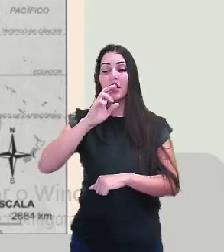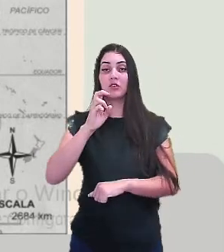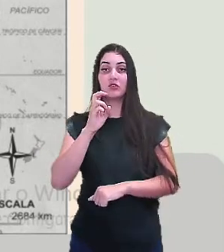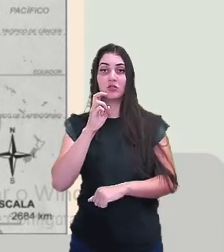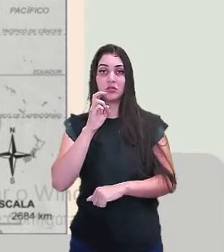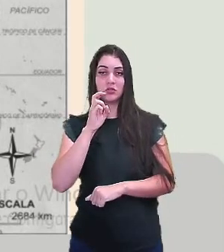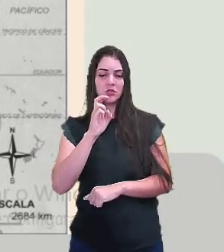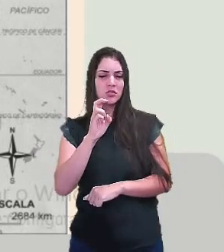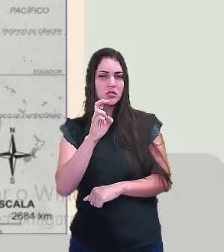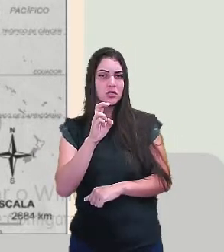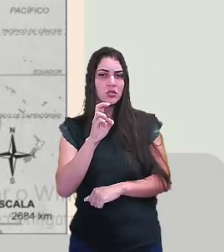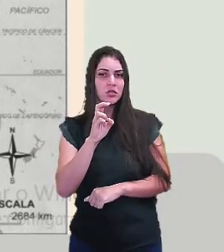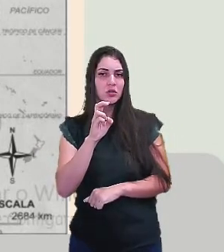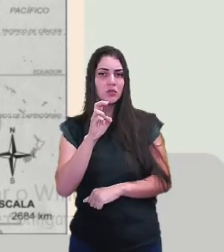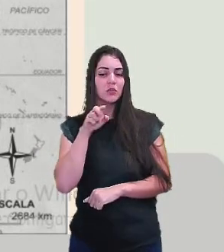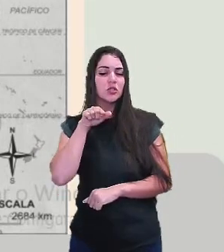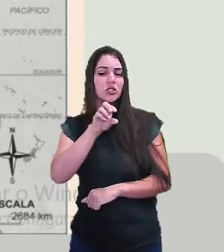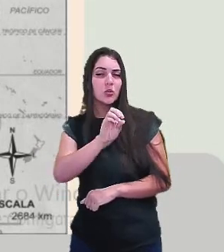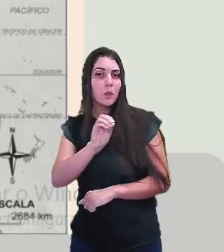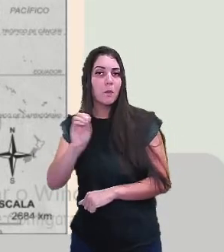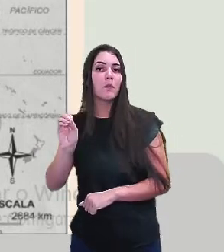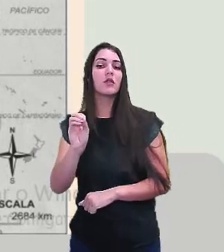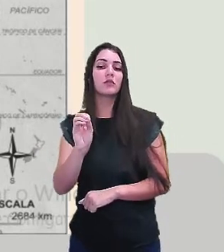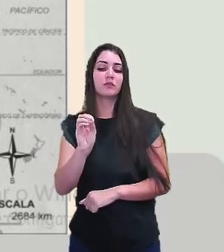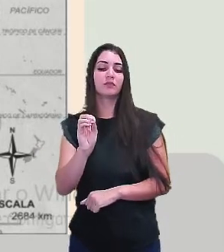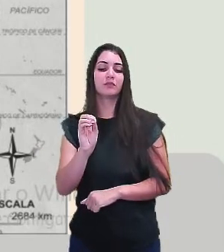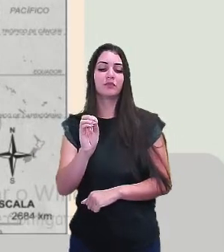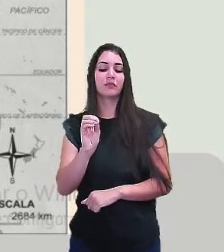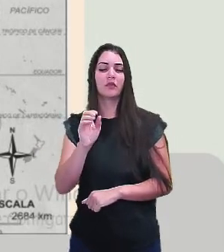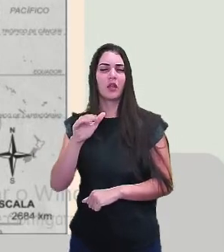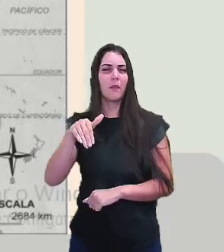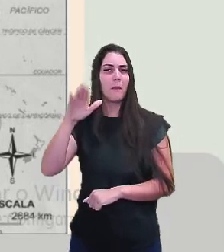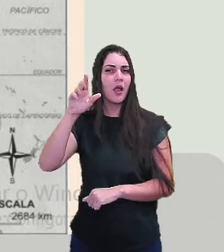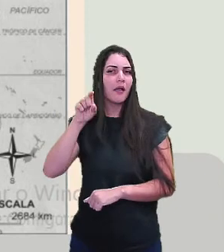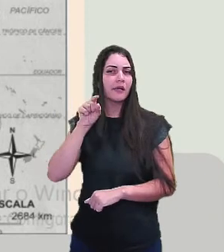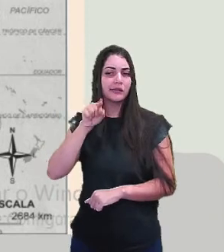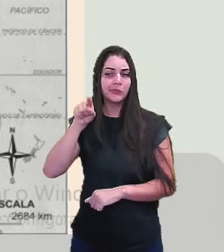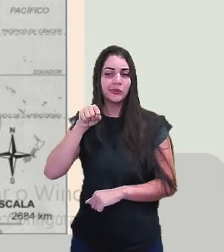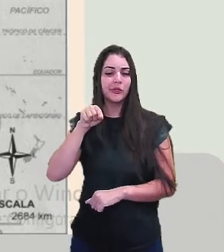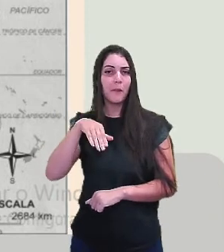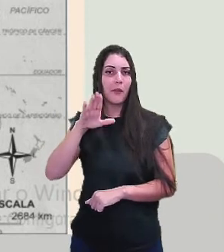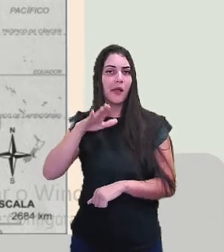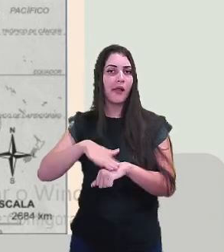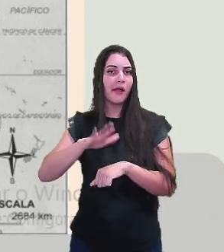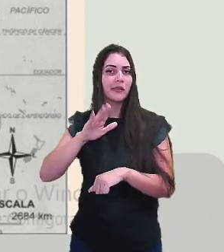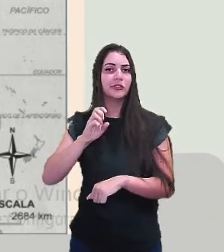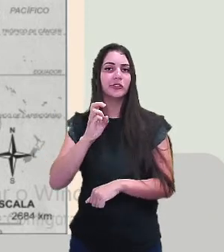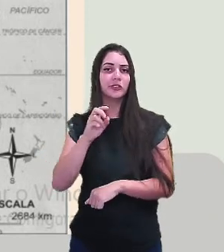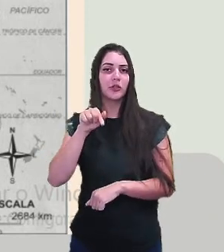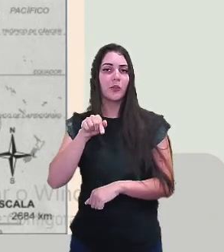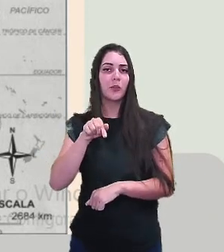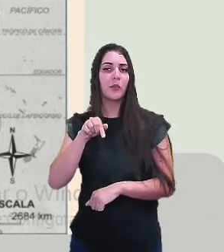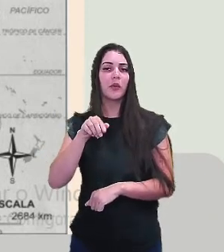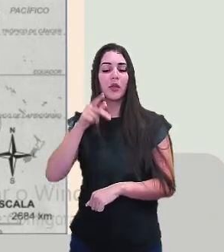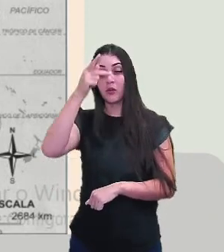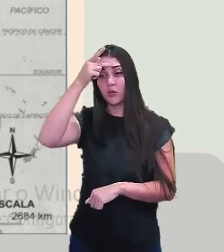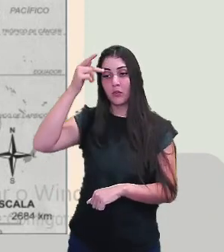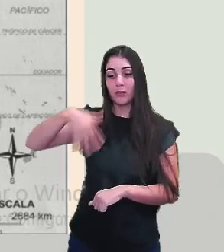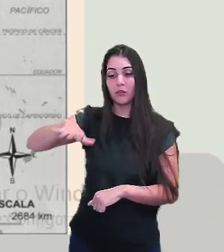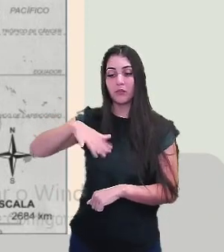5. Acima de 5 mil. Acima de 5 mil pessoas por quilômetro